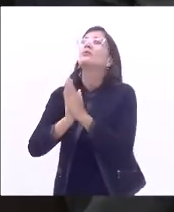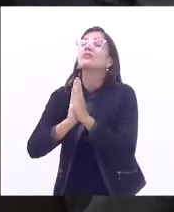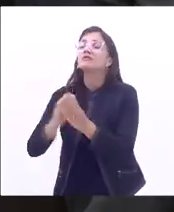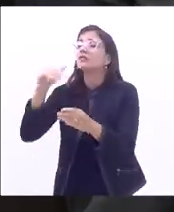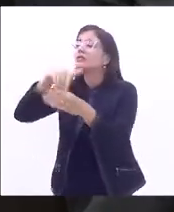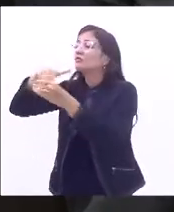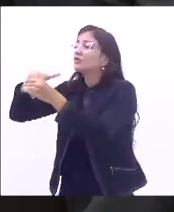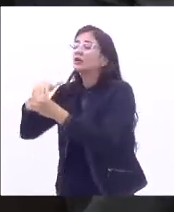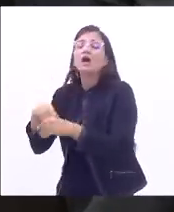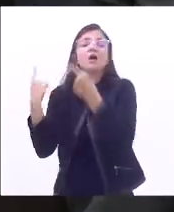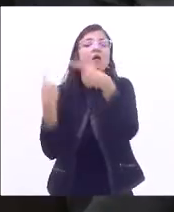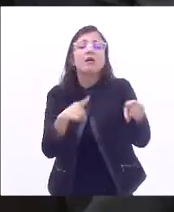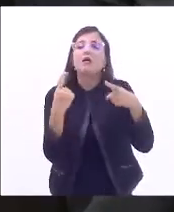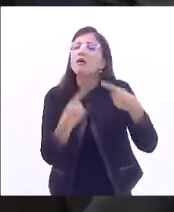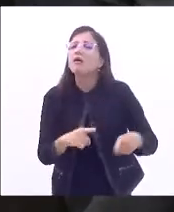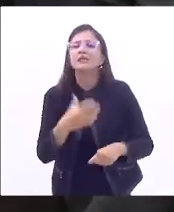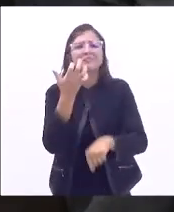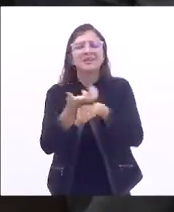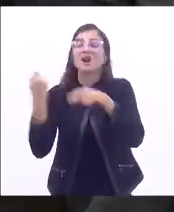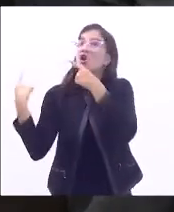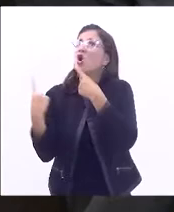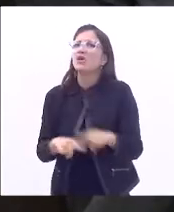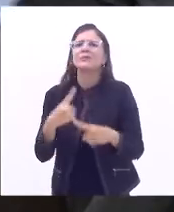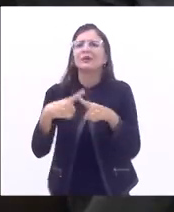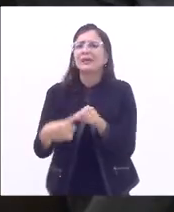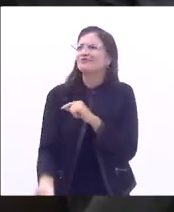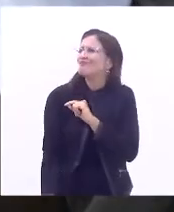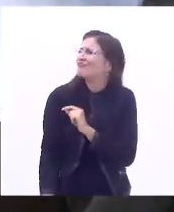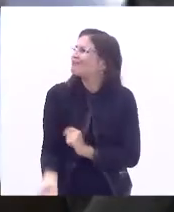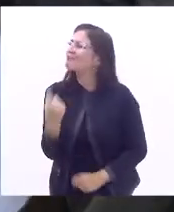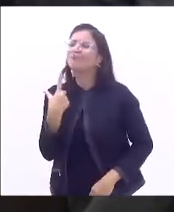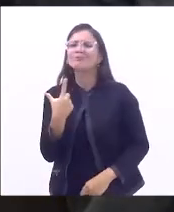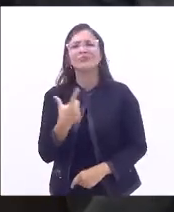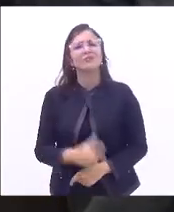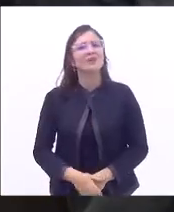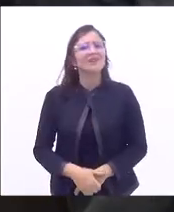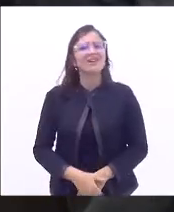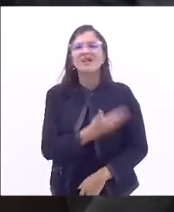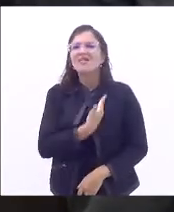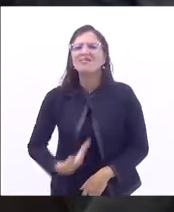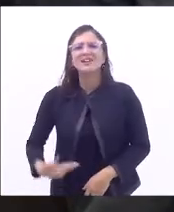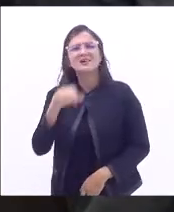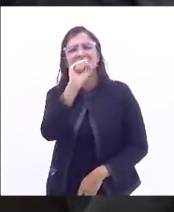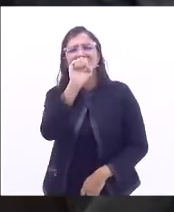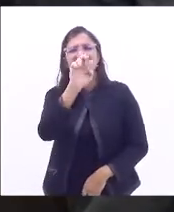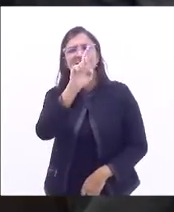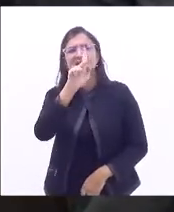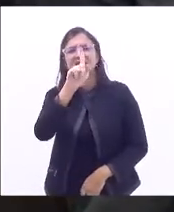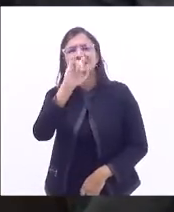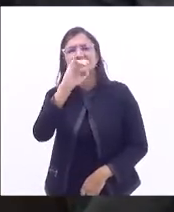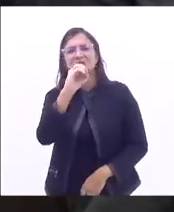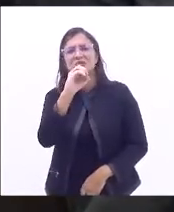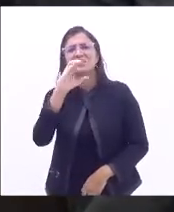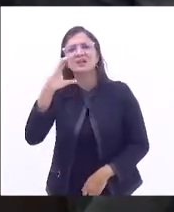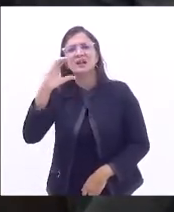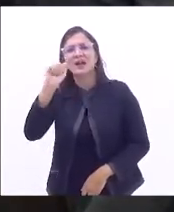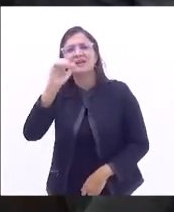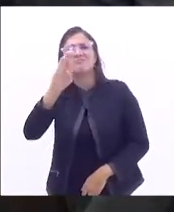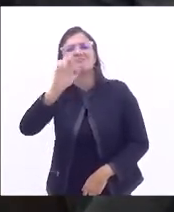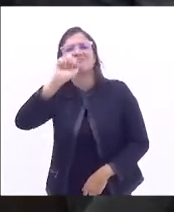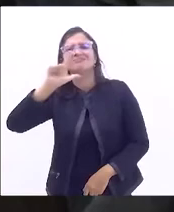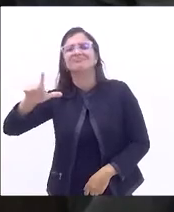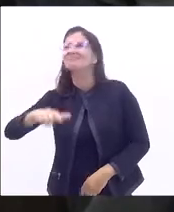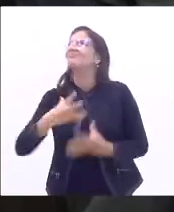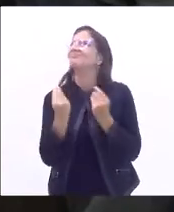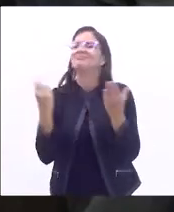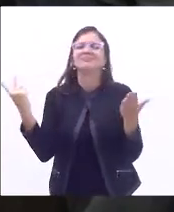e dizer, mais uma vez, do absurdo que foi feito na gestão do Sérgio Cabral, quando deu a repercussão geral autorizando